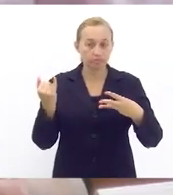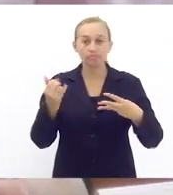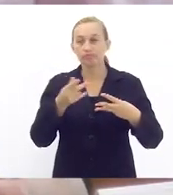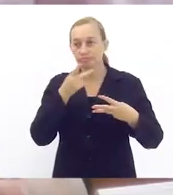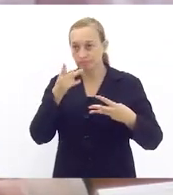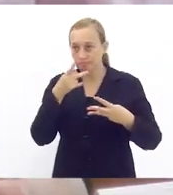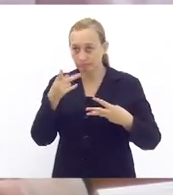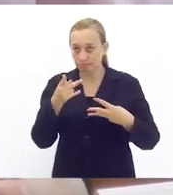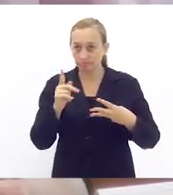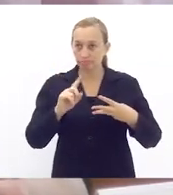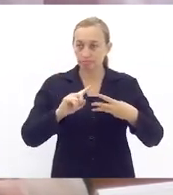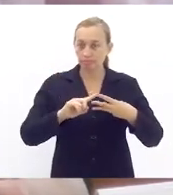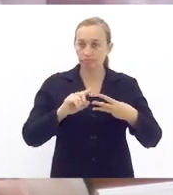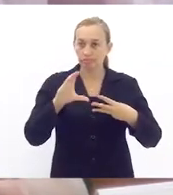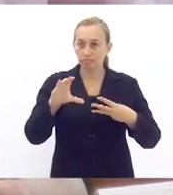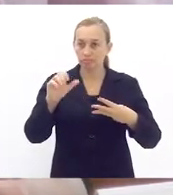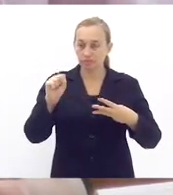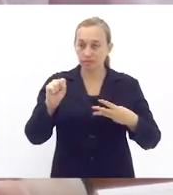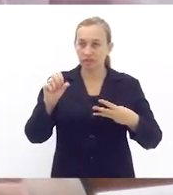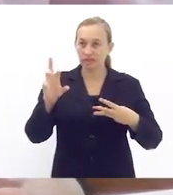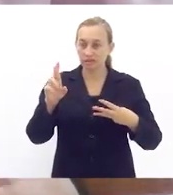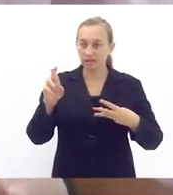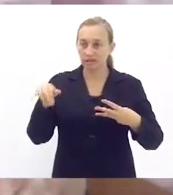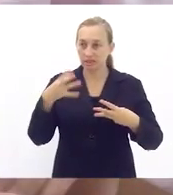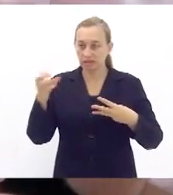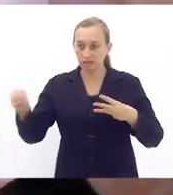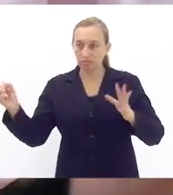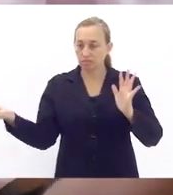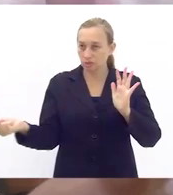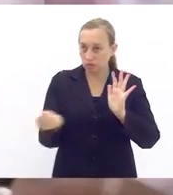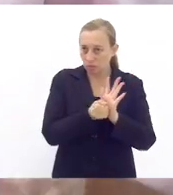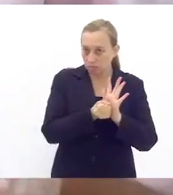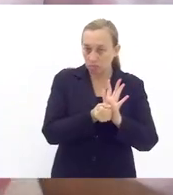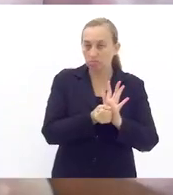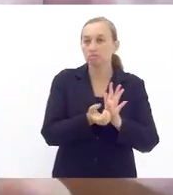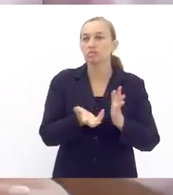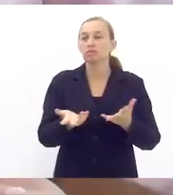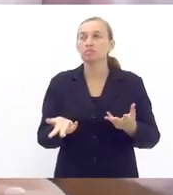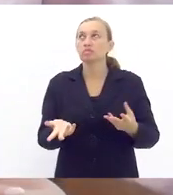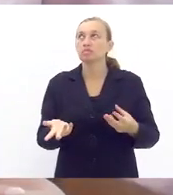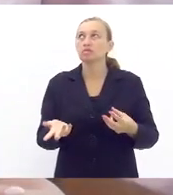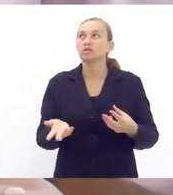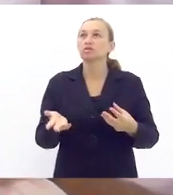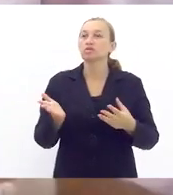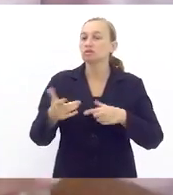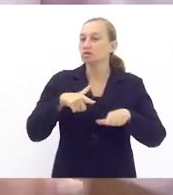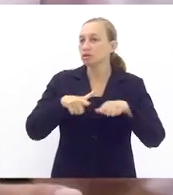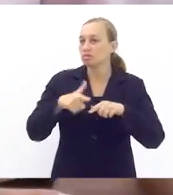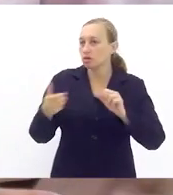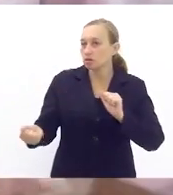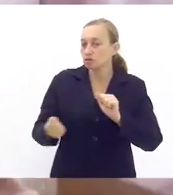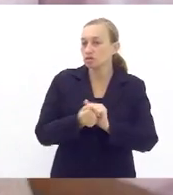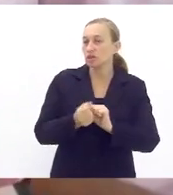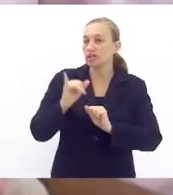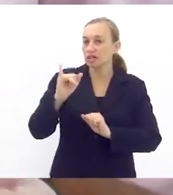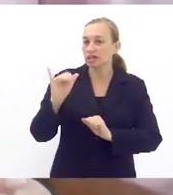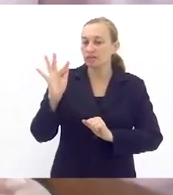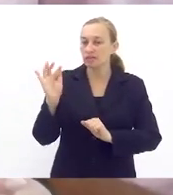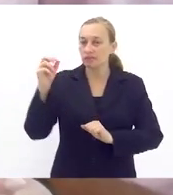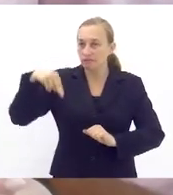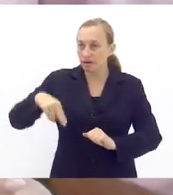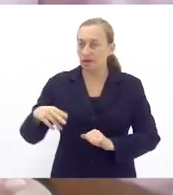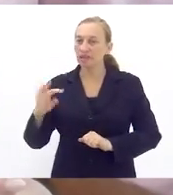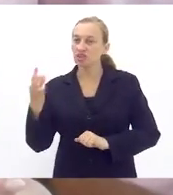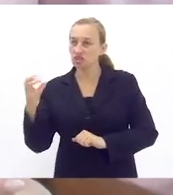mencionar que é o casarão que é tombado E aí a gente vem trabalhando junto ao ifan Thiago